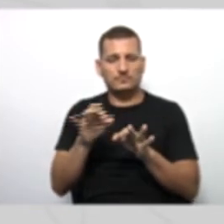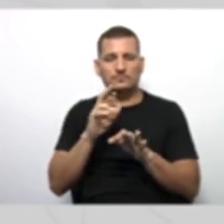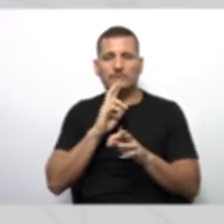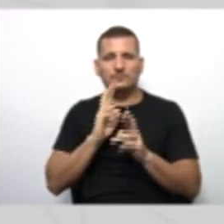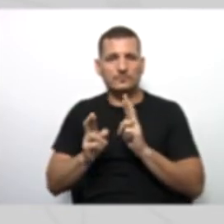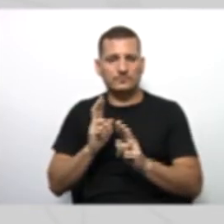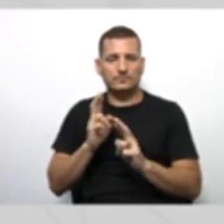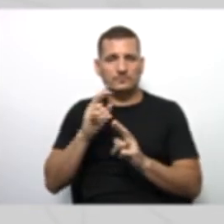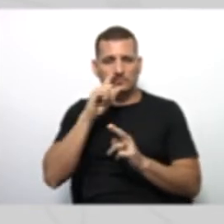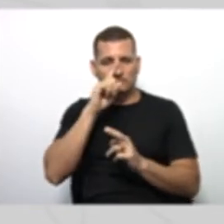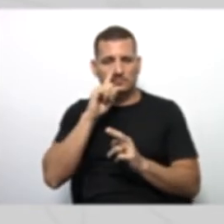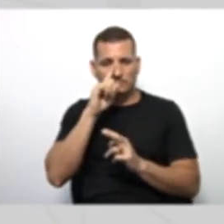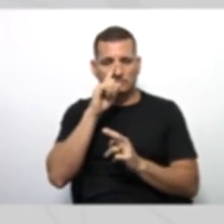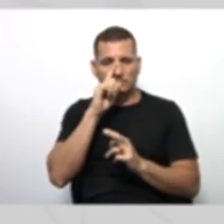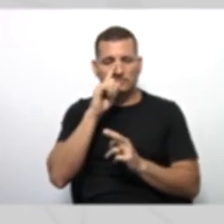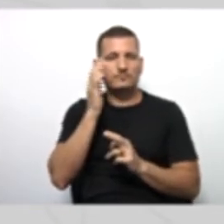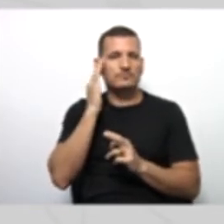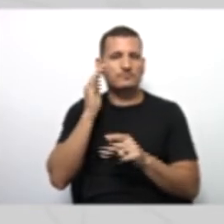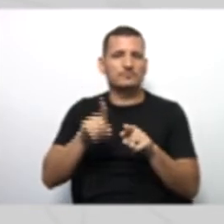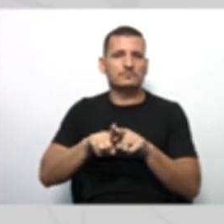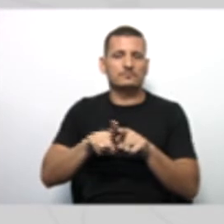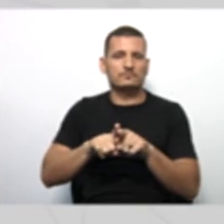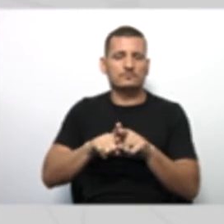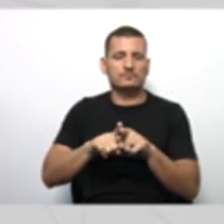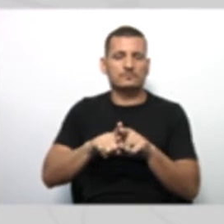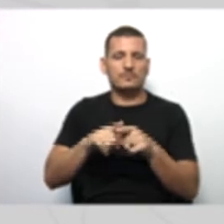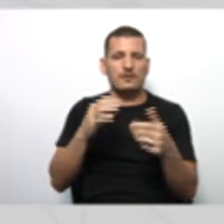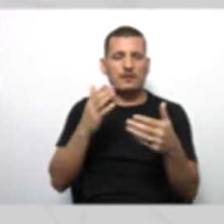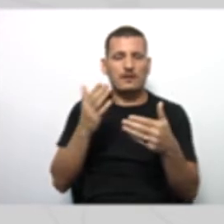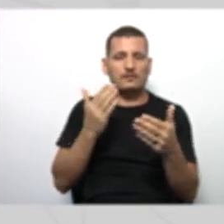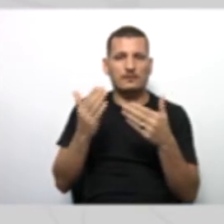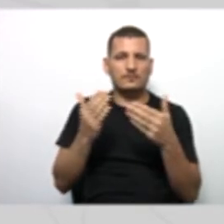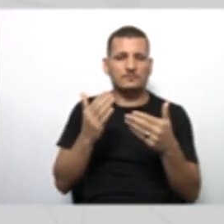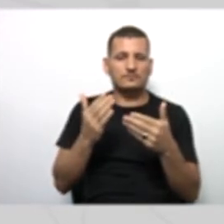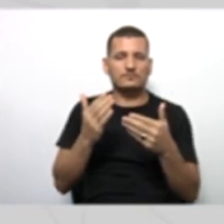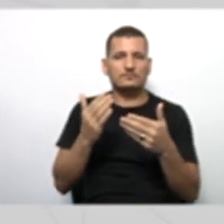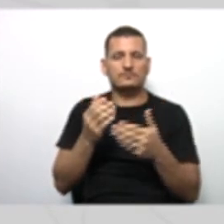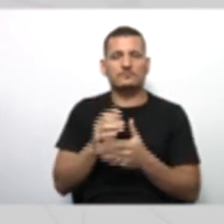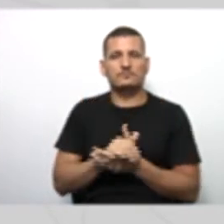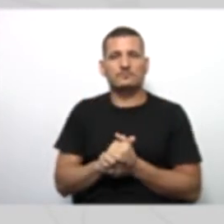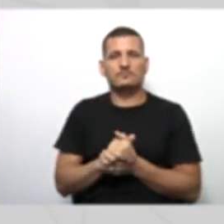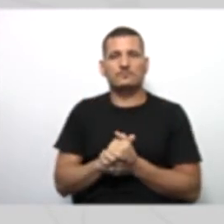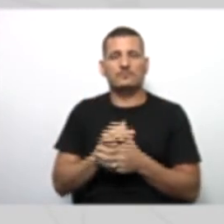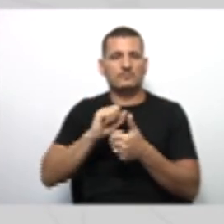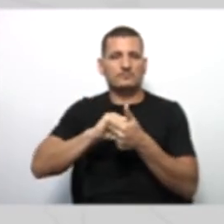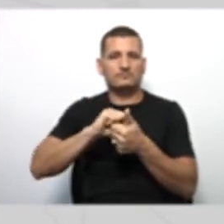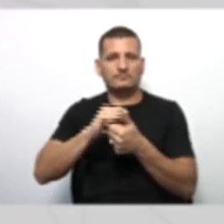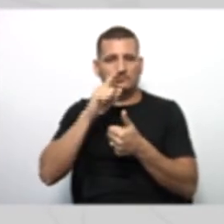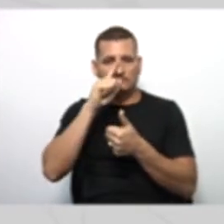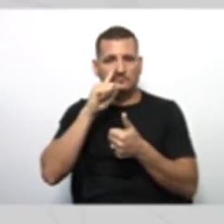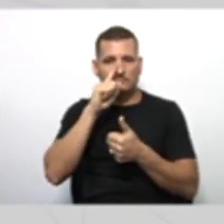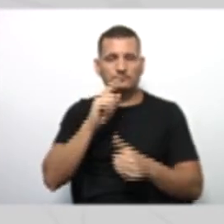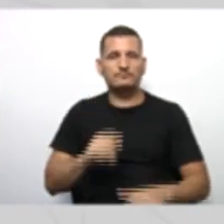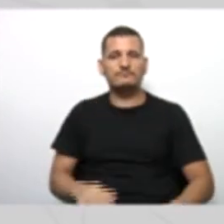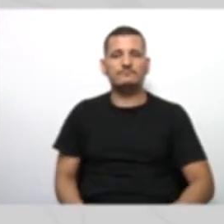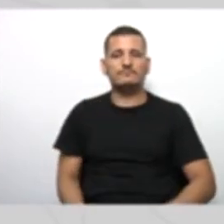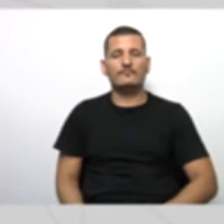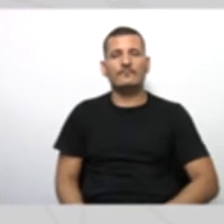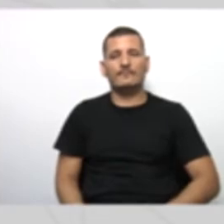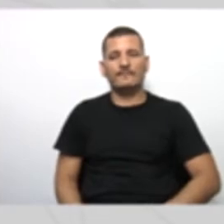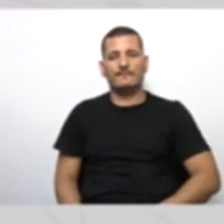é em relação à qualidade, o impacto que ele vai gerar no nosso risco, tá? Então, aqui, ó, processo de priorização